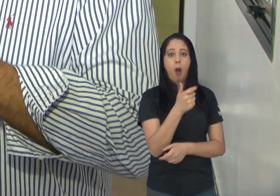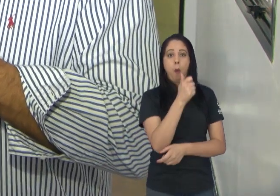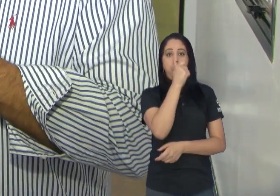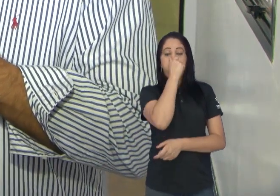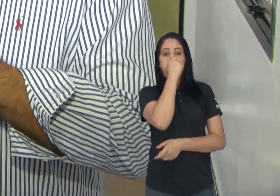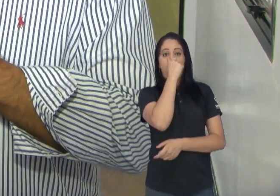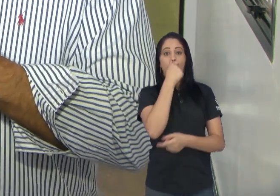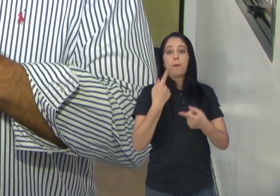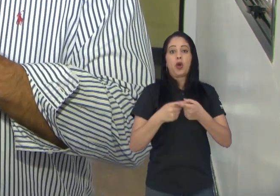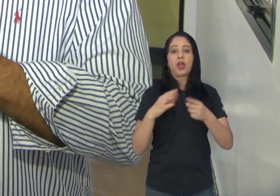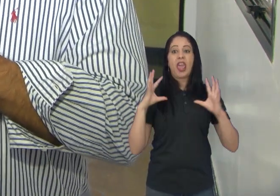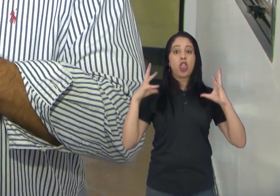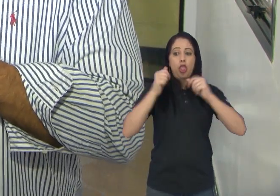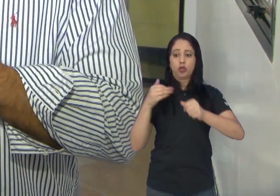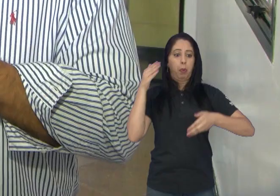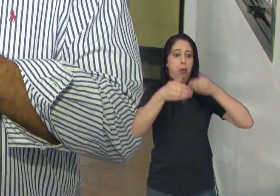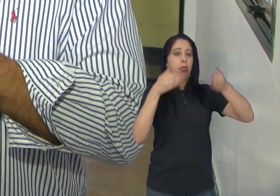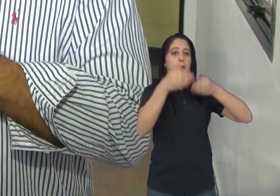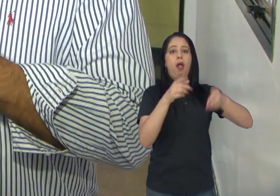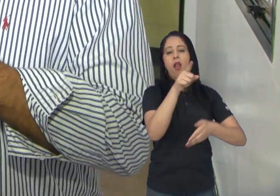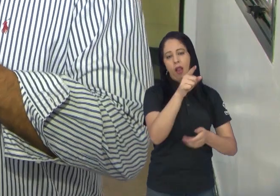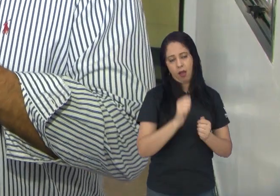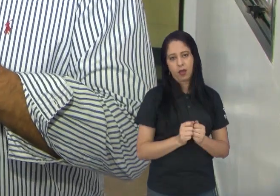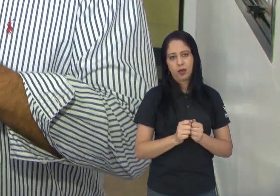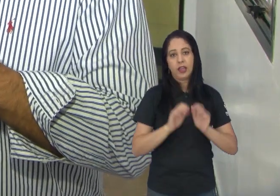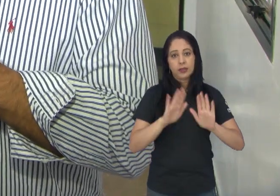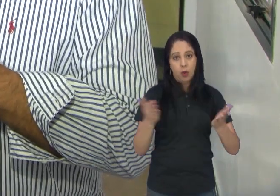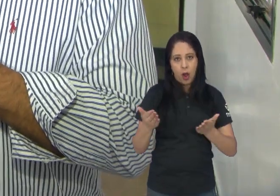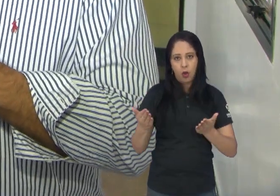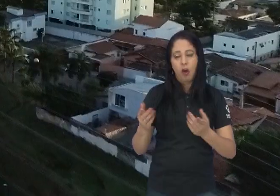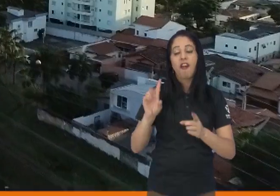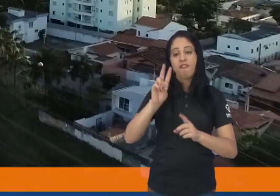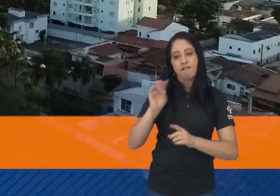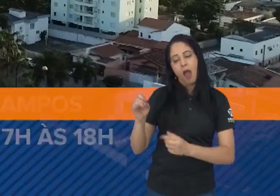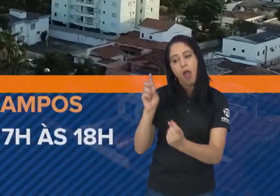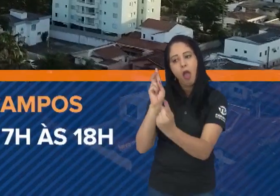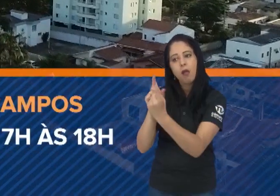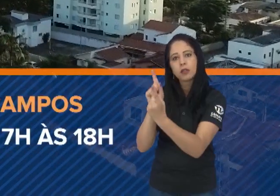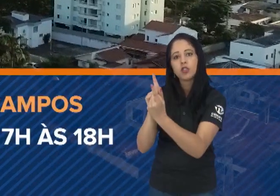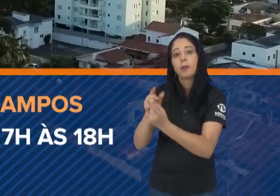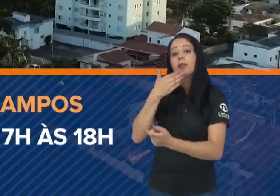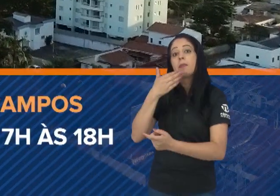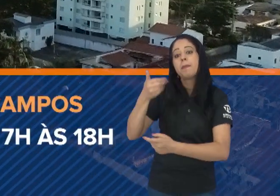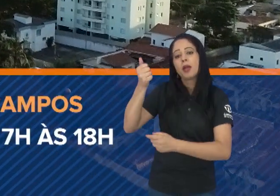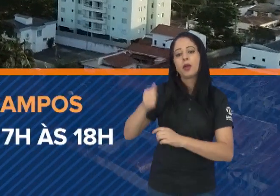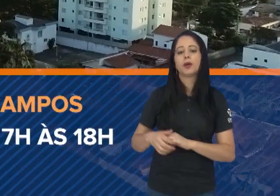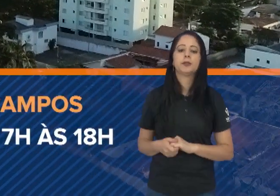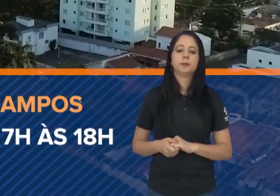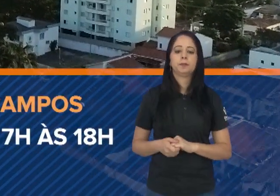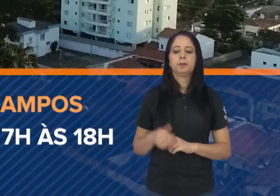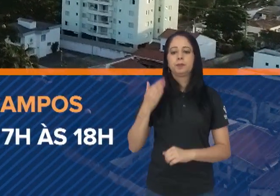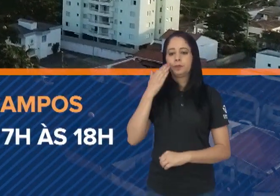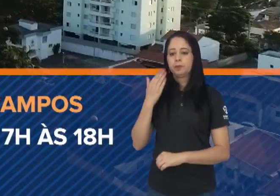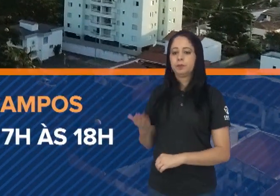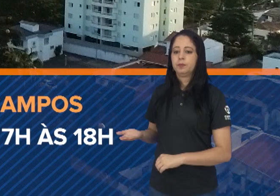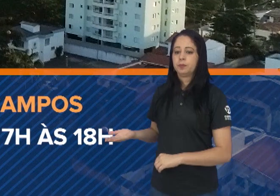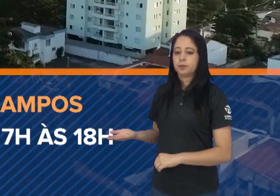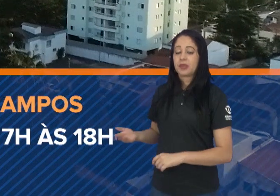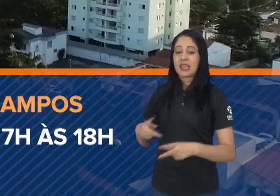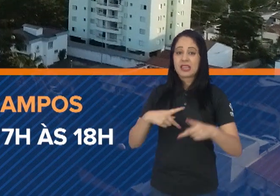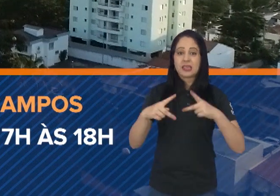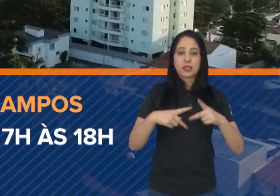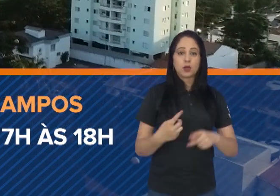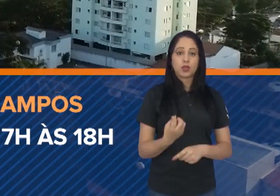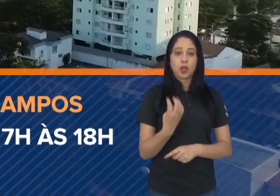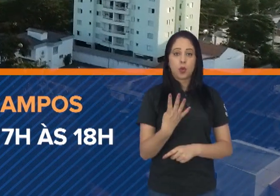outros locais. Então, vai ajudar muito no atendimento à população. São José dos Campos conta com 44